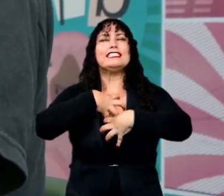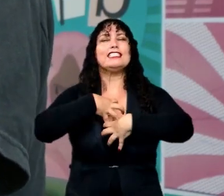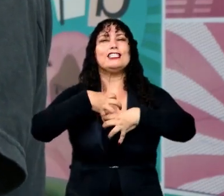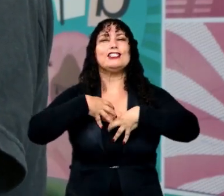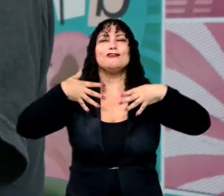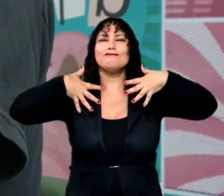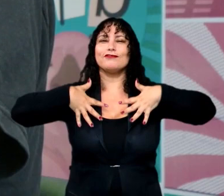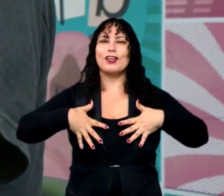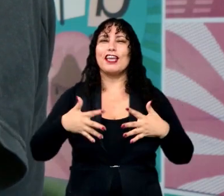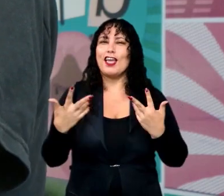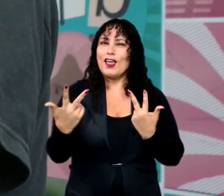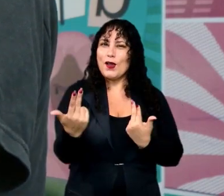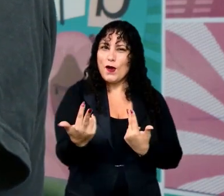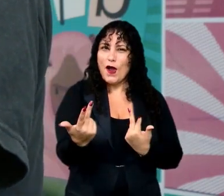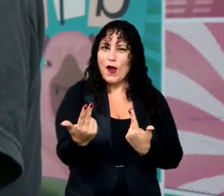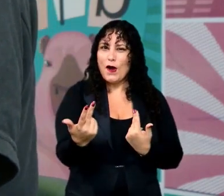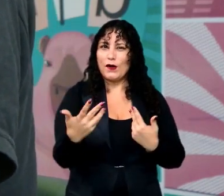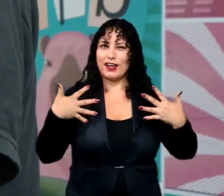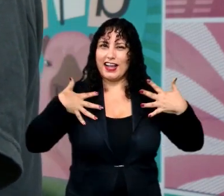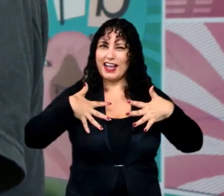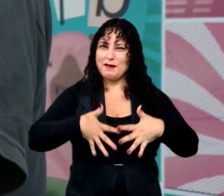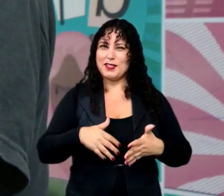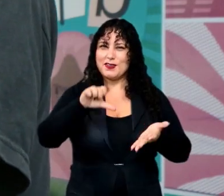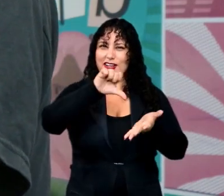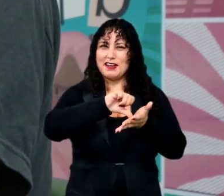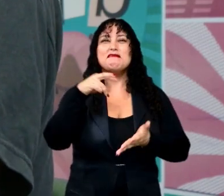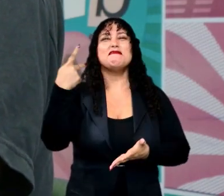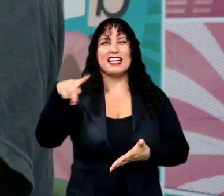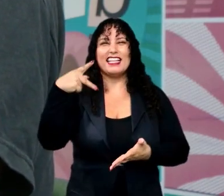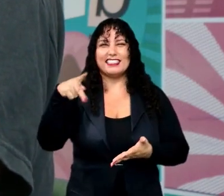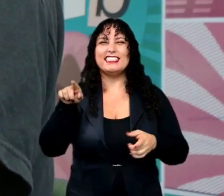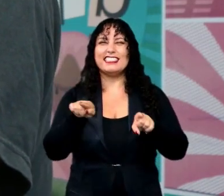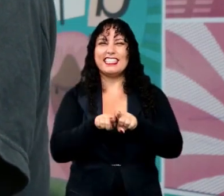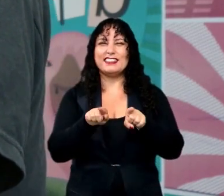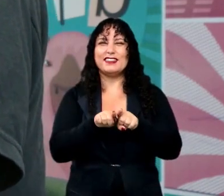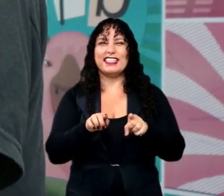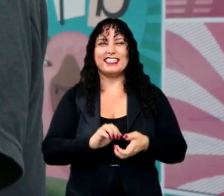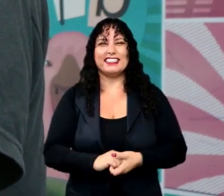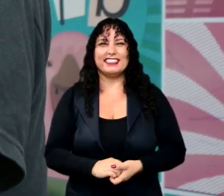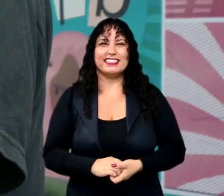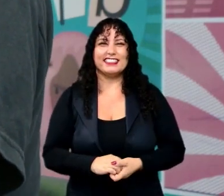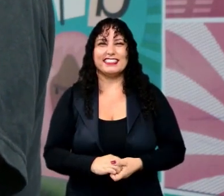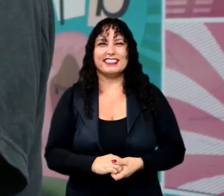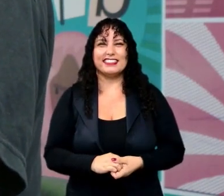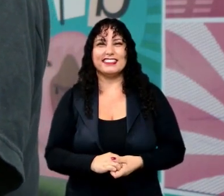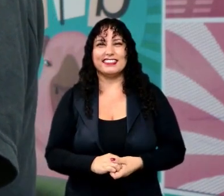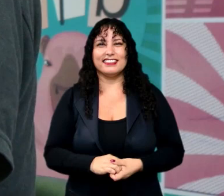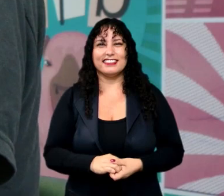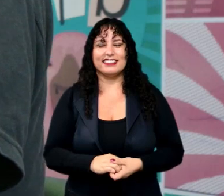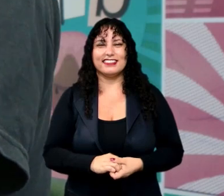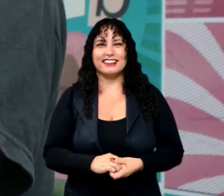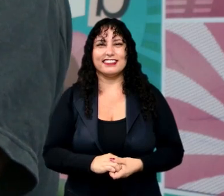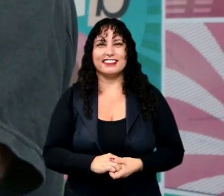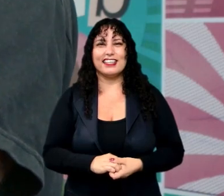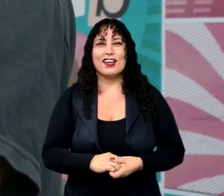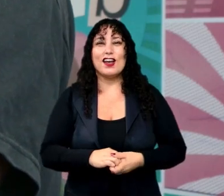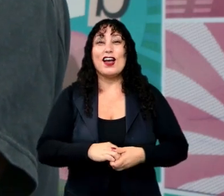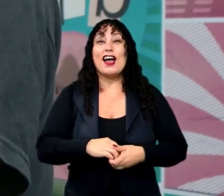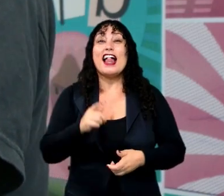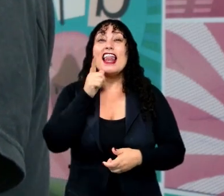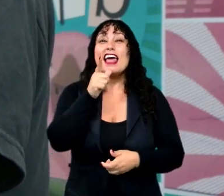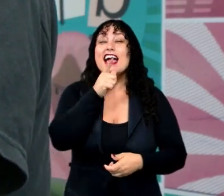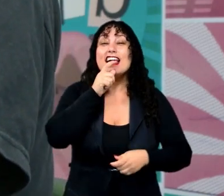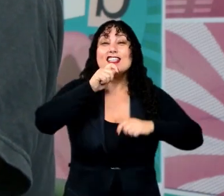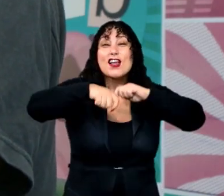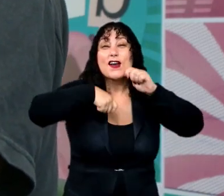vestidos como eu estou vestido aqui com a camisa do campus Planaltina tá eh um um lanchinho um coffee